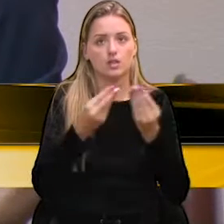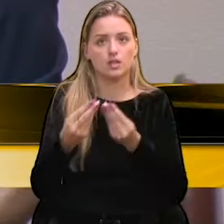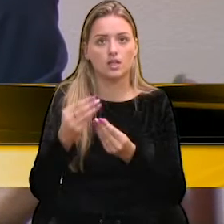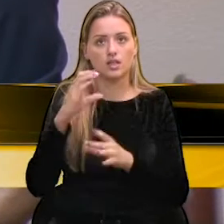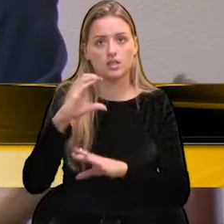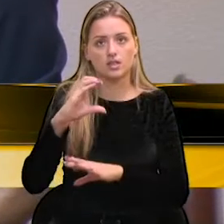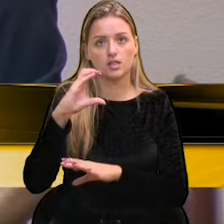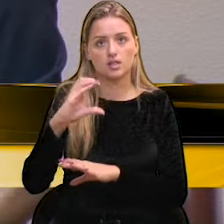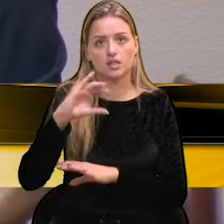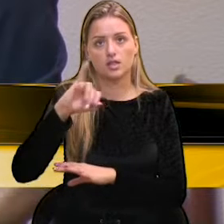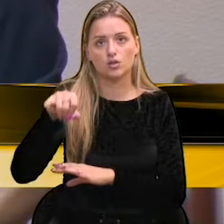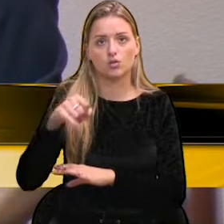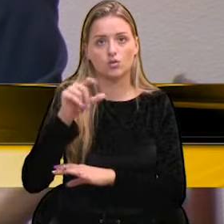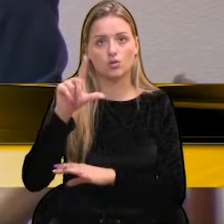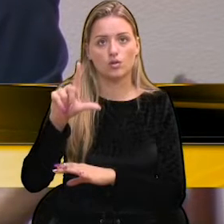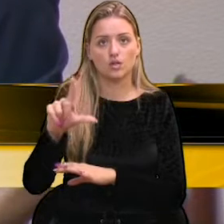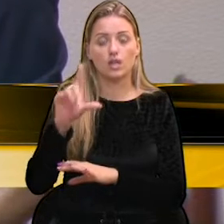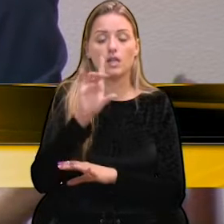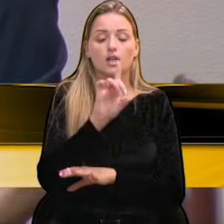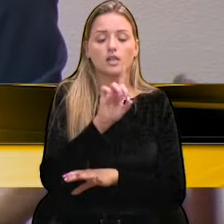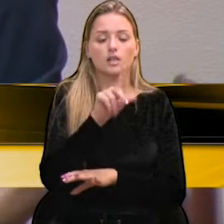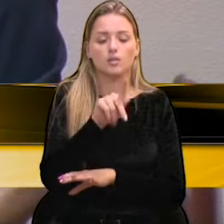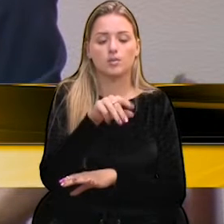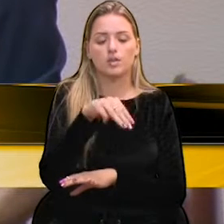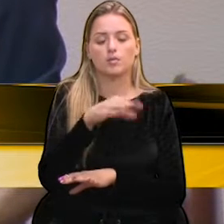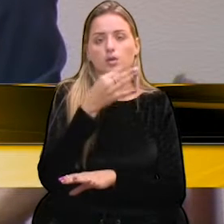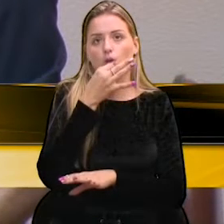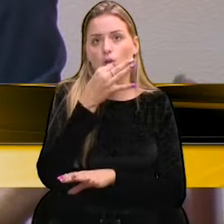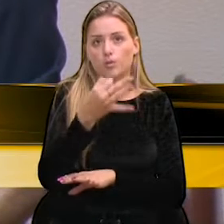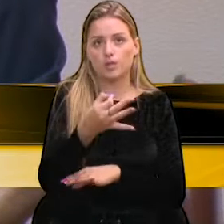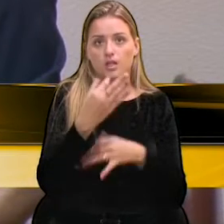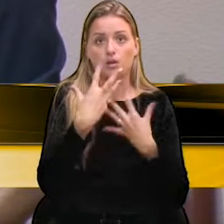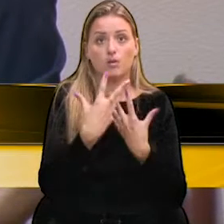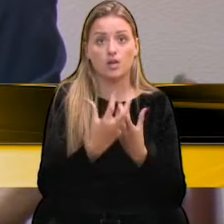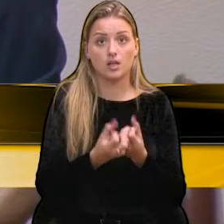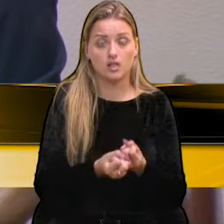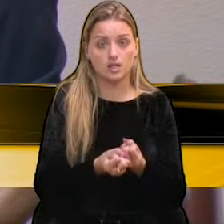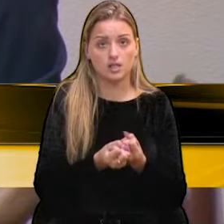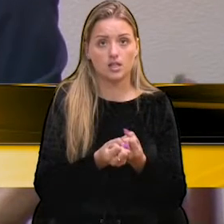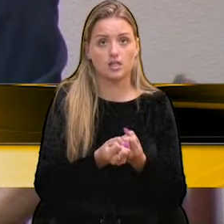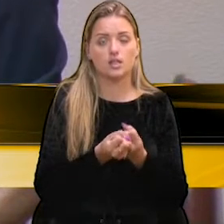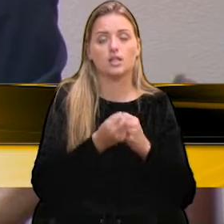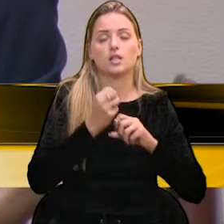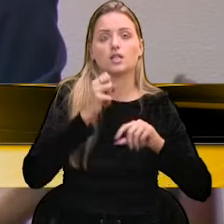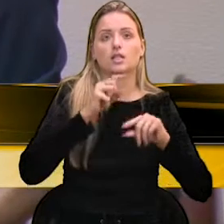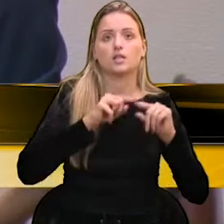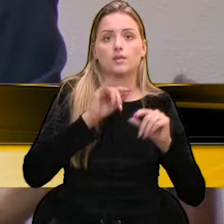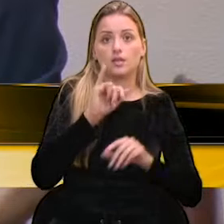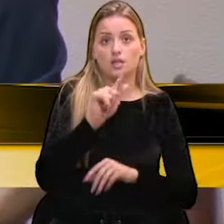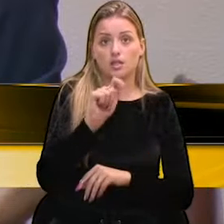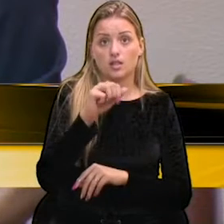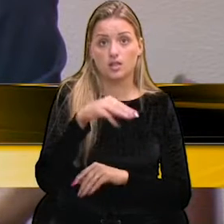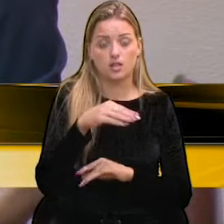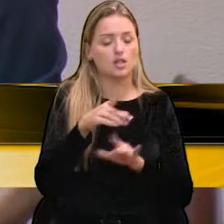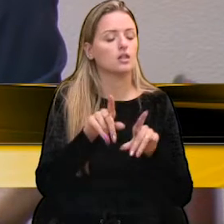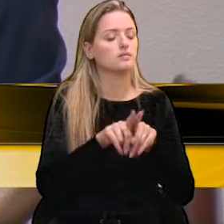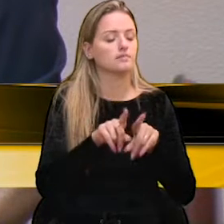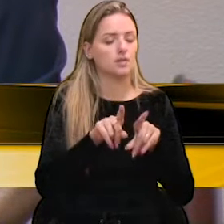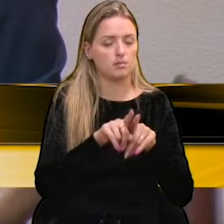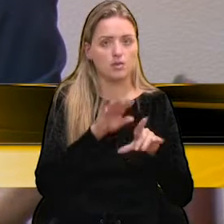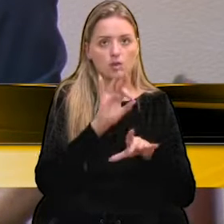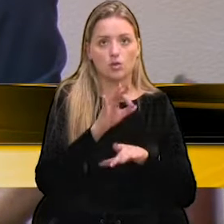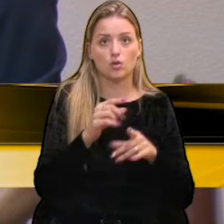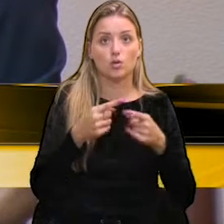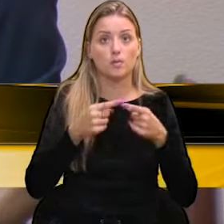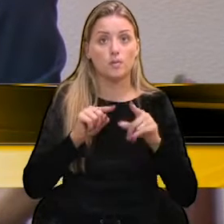da CCJL e DPM, que opinaram pela viabilidade jurídica da matéria. O IGAN seguiu na mesma linha,